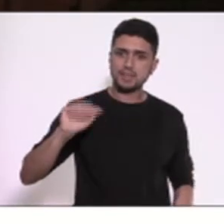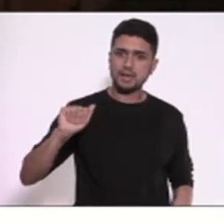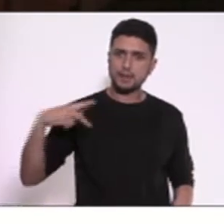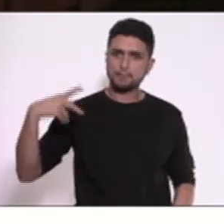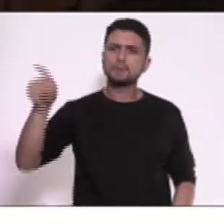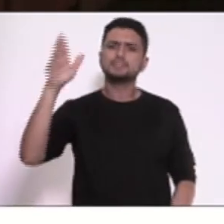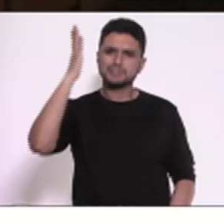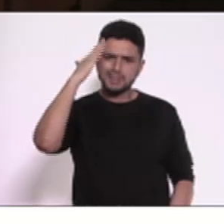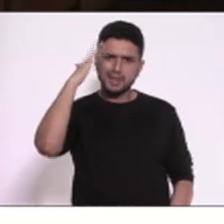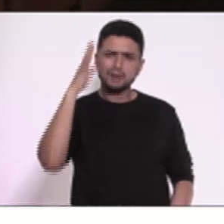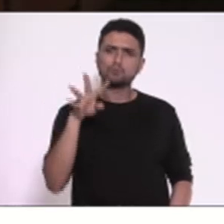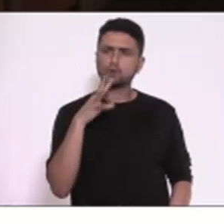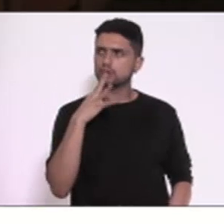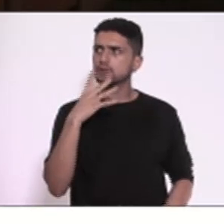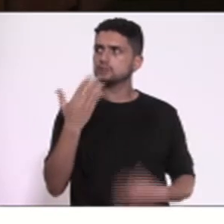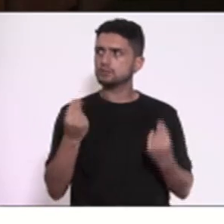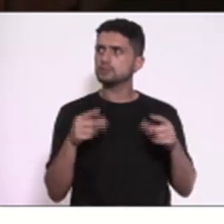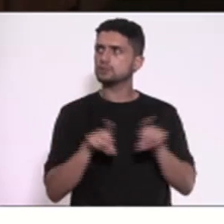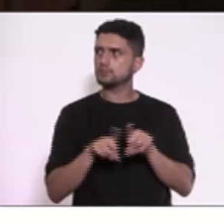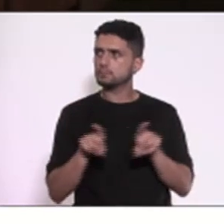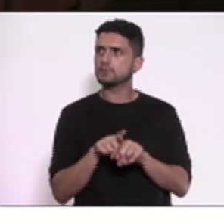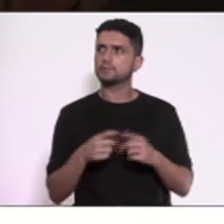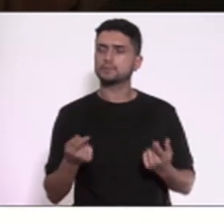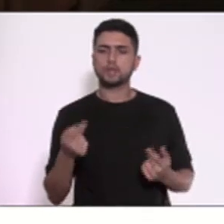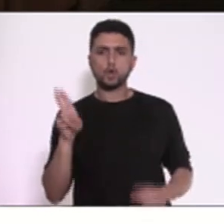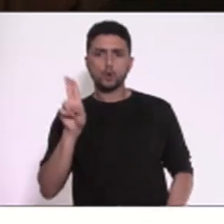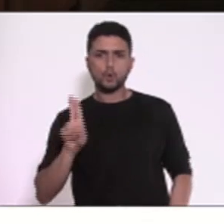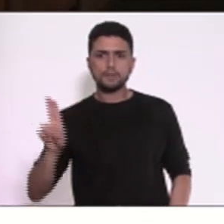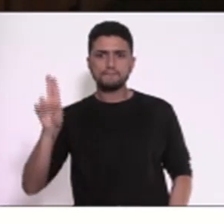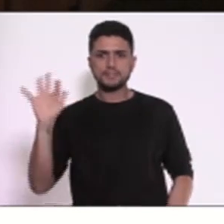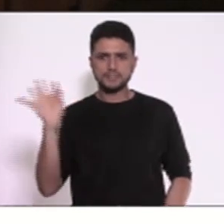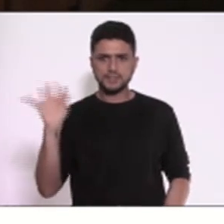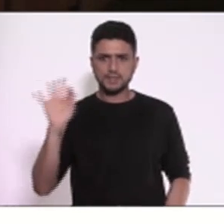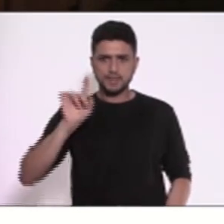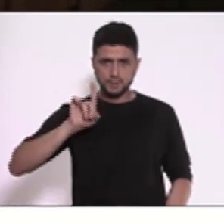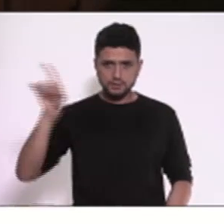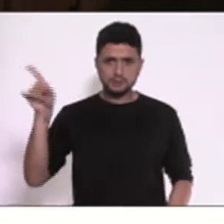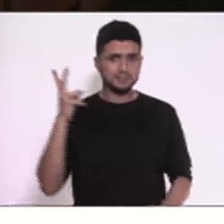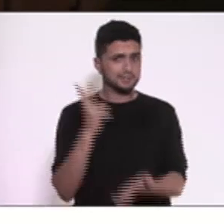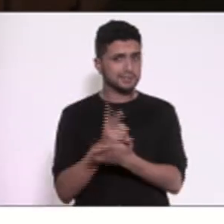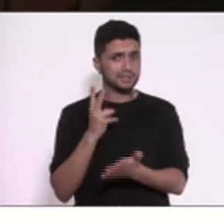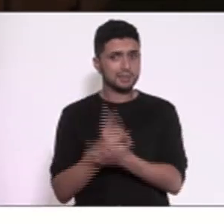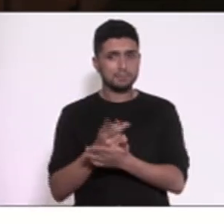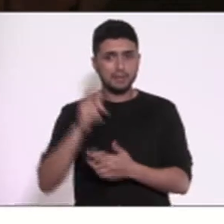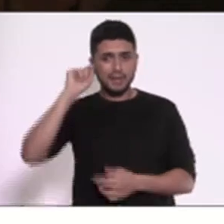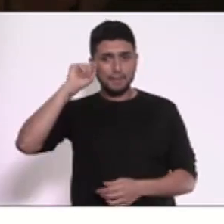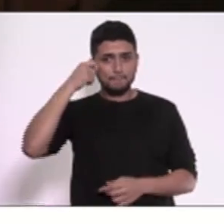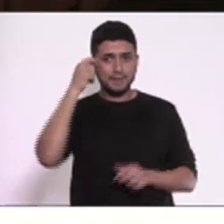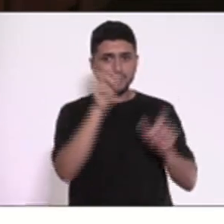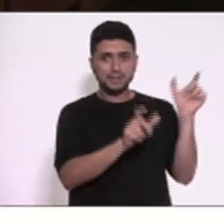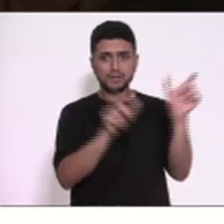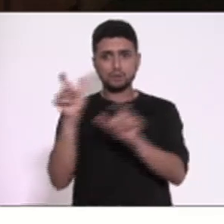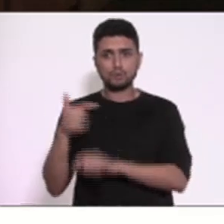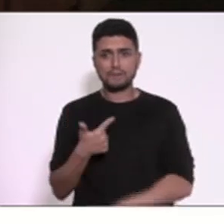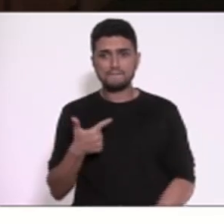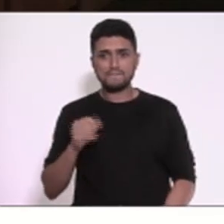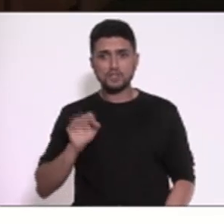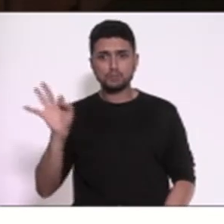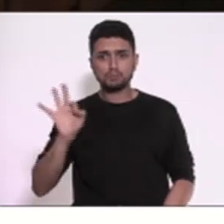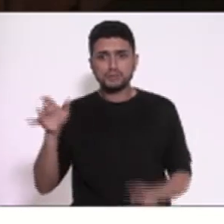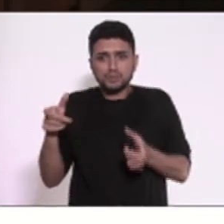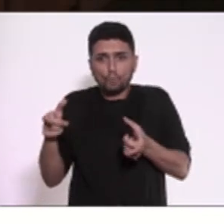vai falar das universidades, por exemplo, os negros e negras representam menos de 20%. Ou seja,